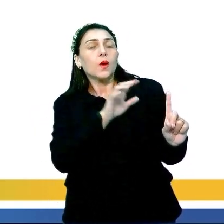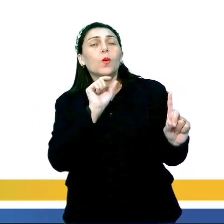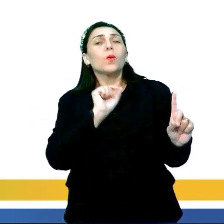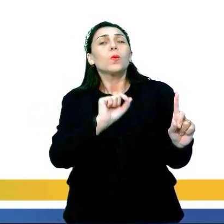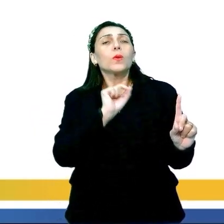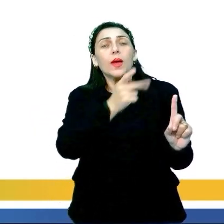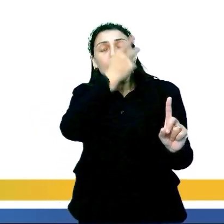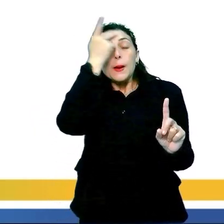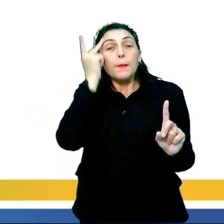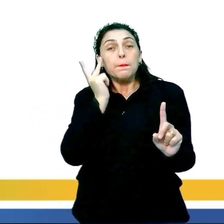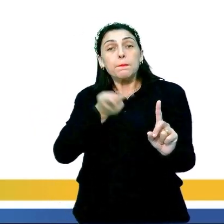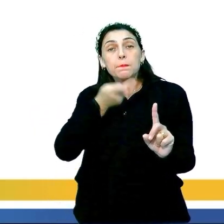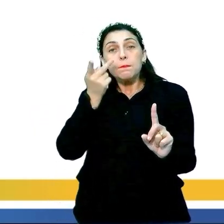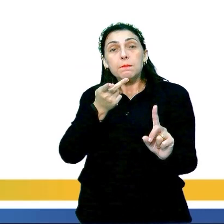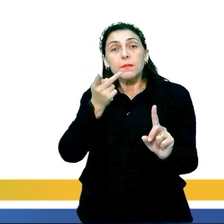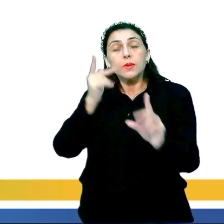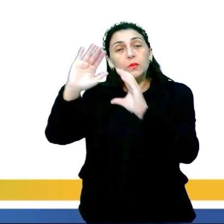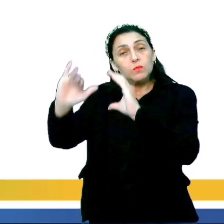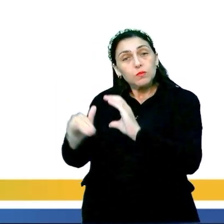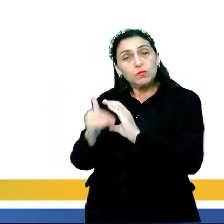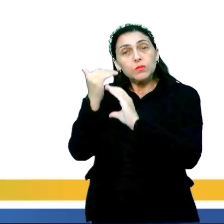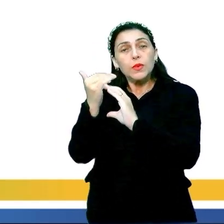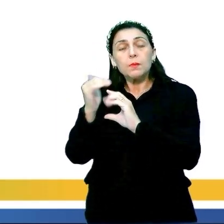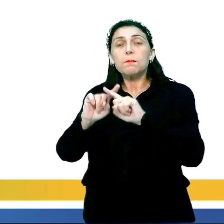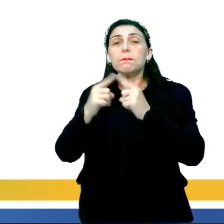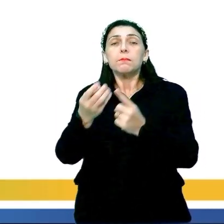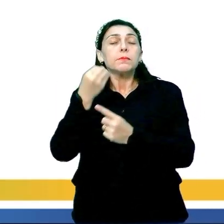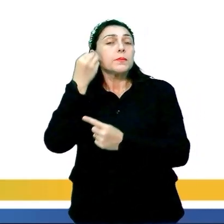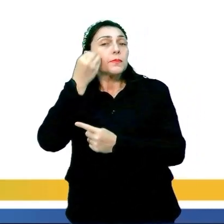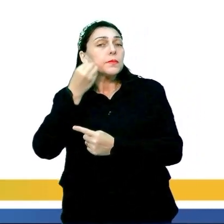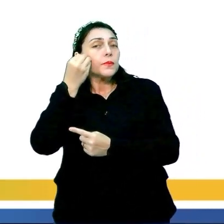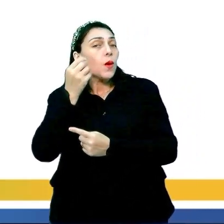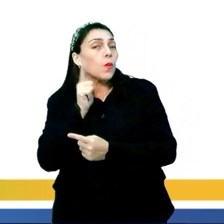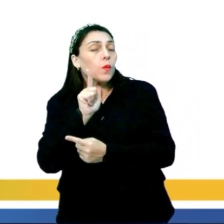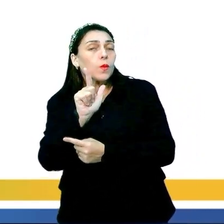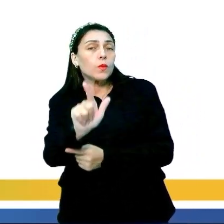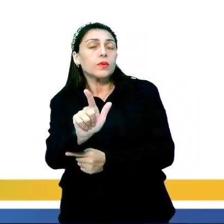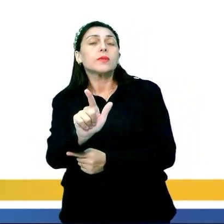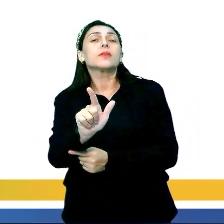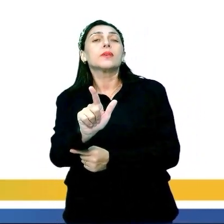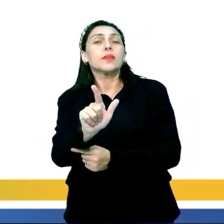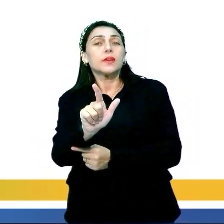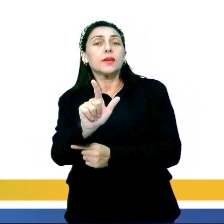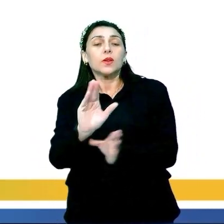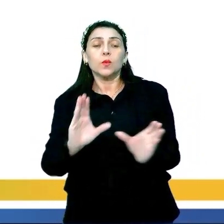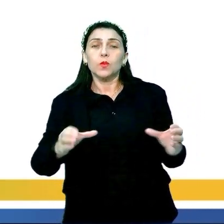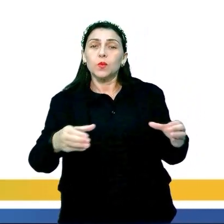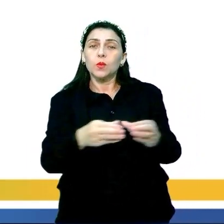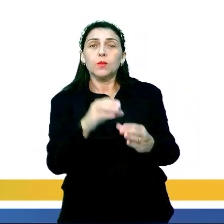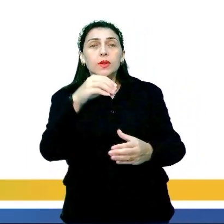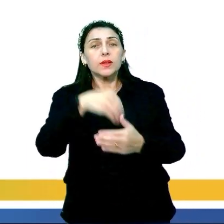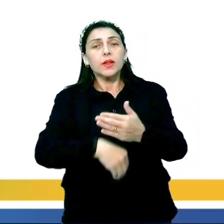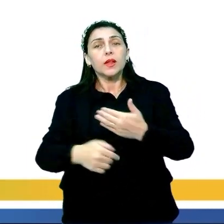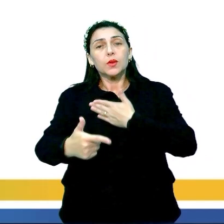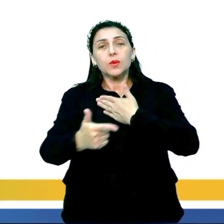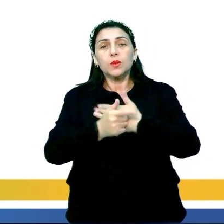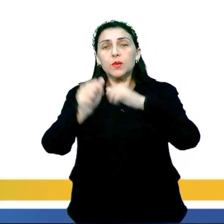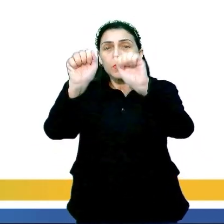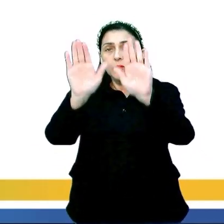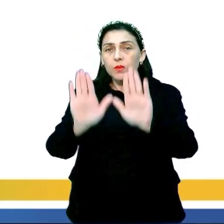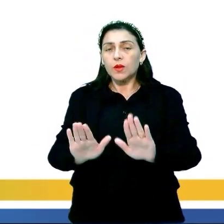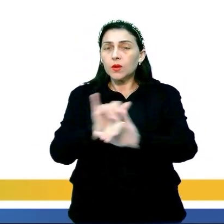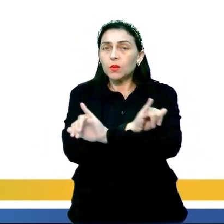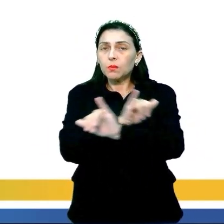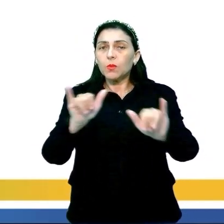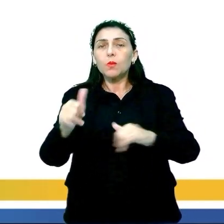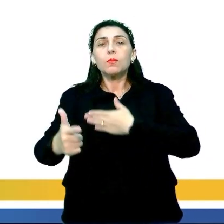como é que se diz? O receptor. Nós tentamos alcançar um determinado público dentro de um cartaz. Quando eu